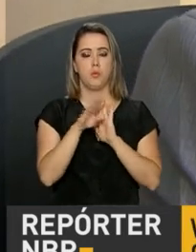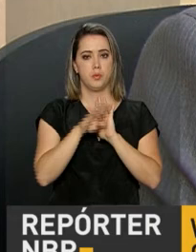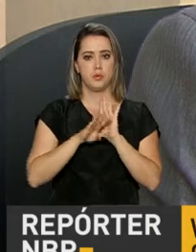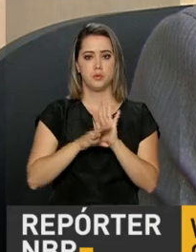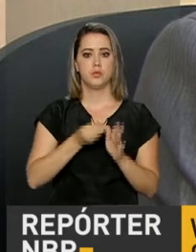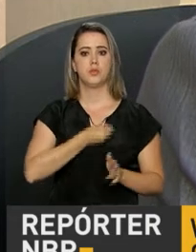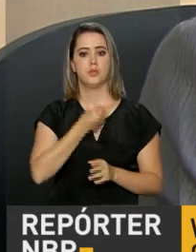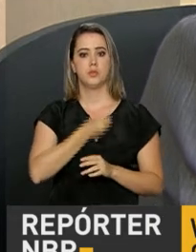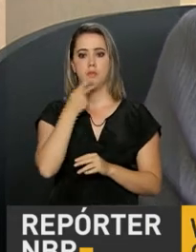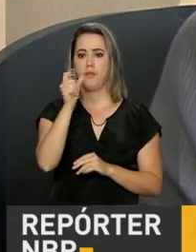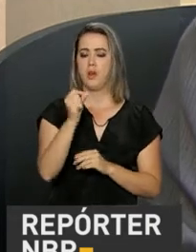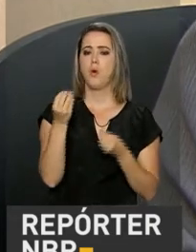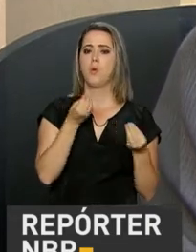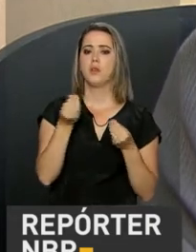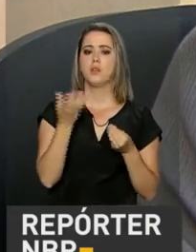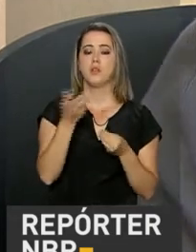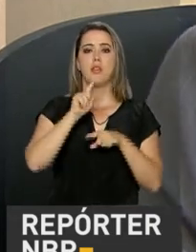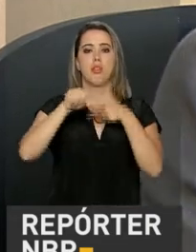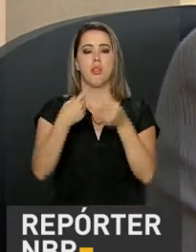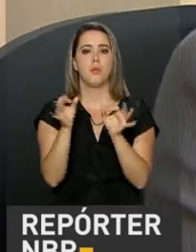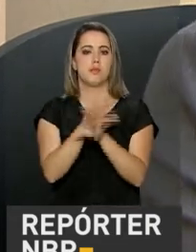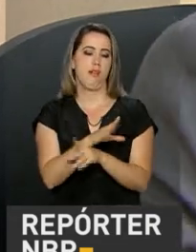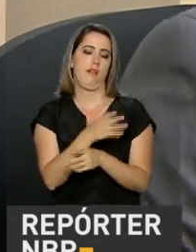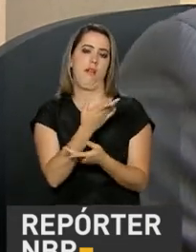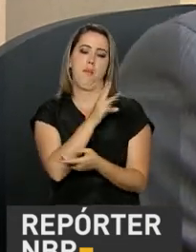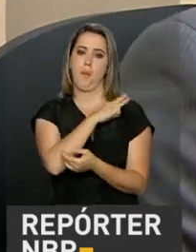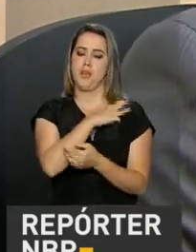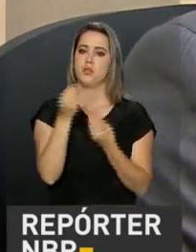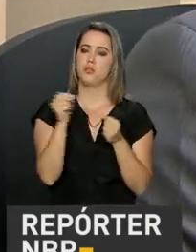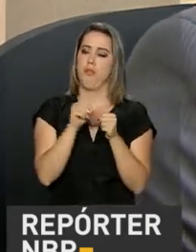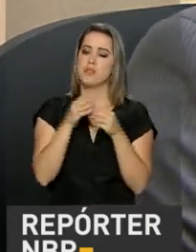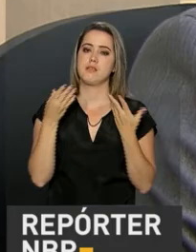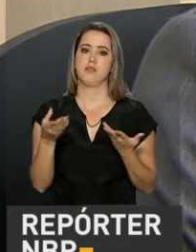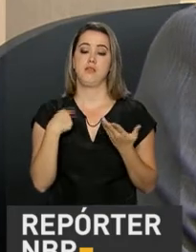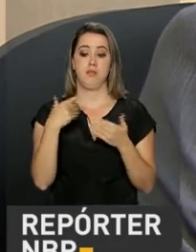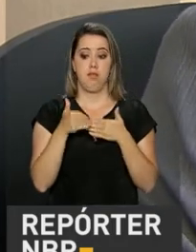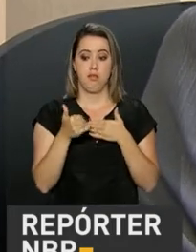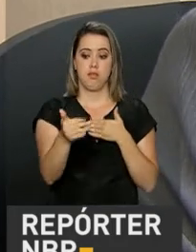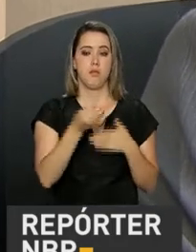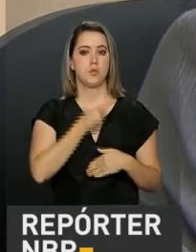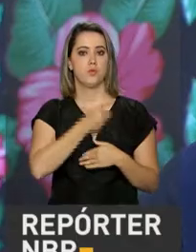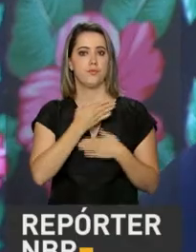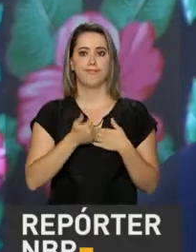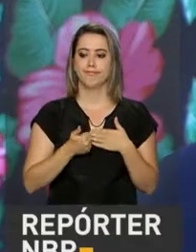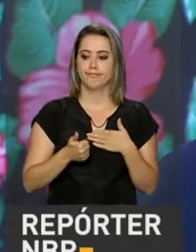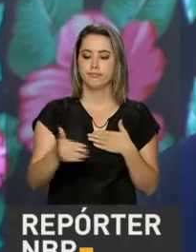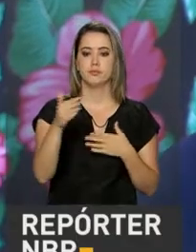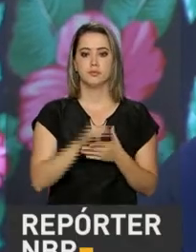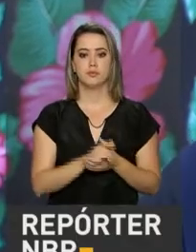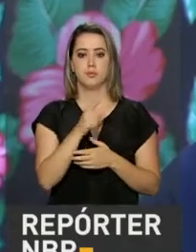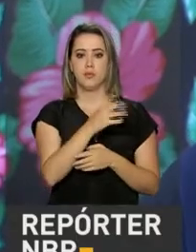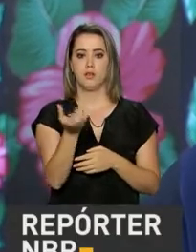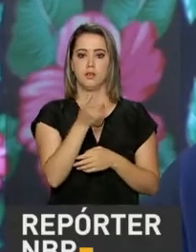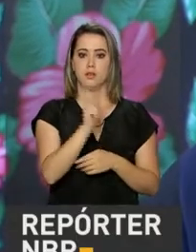pretende fazer pós-médio, e ele vai ter mais tempo para garantir que o seu projeto de vida se torne realidade. Alisson quer